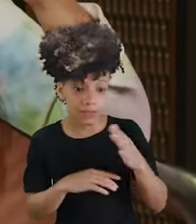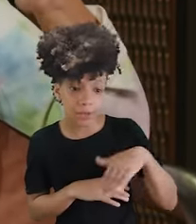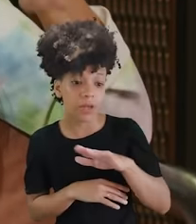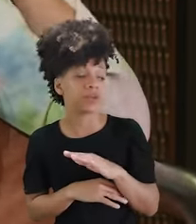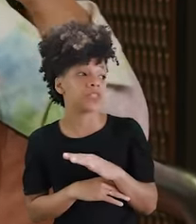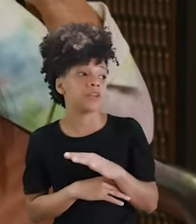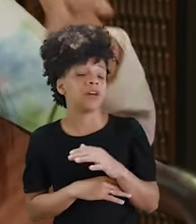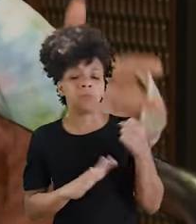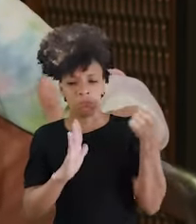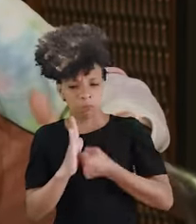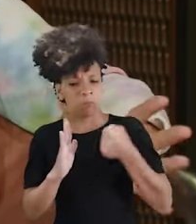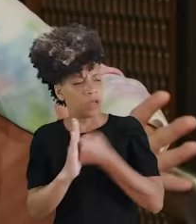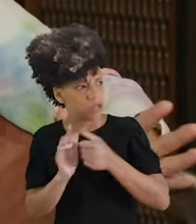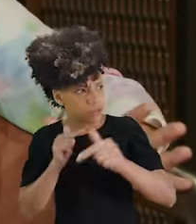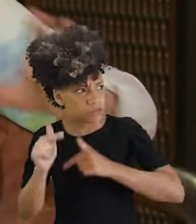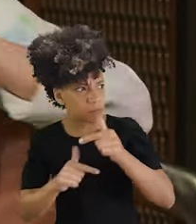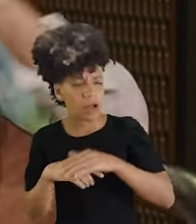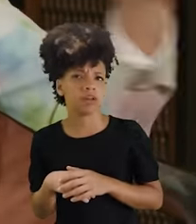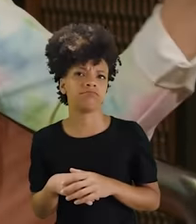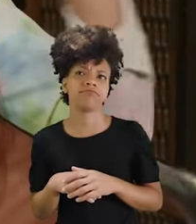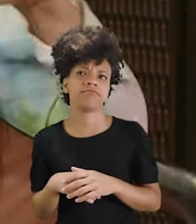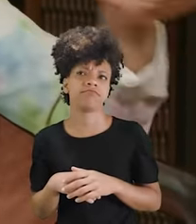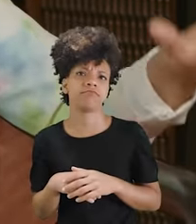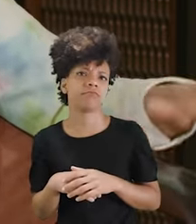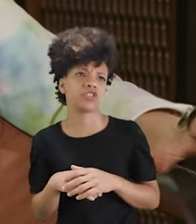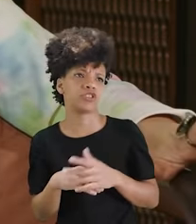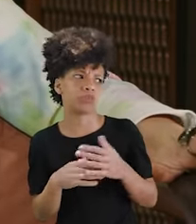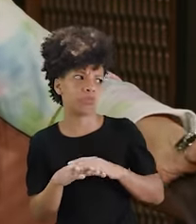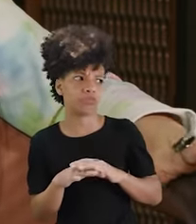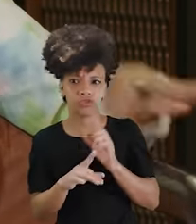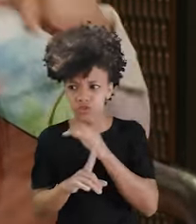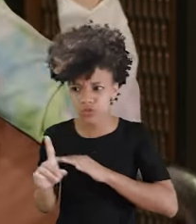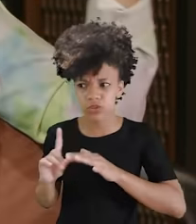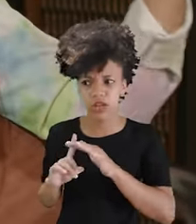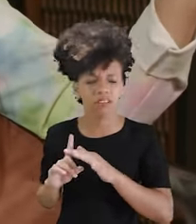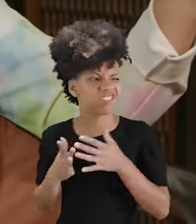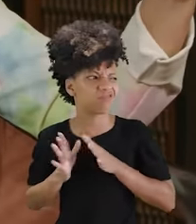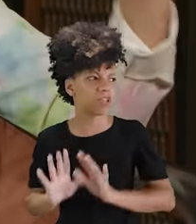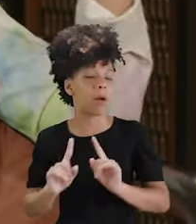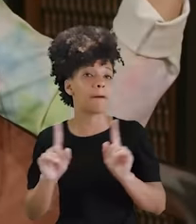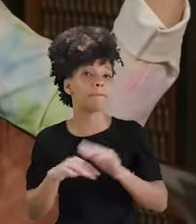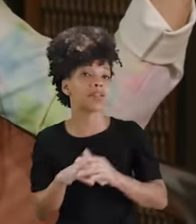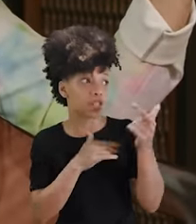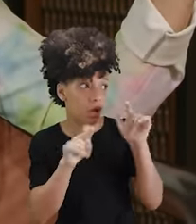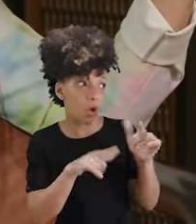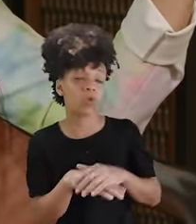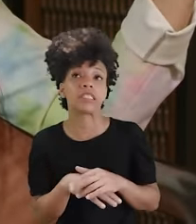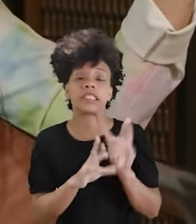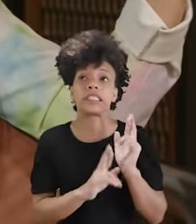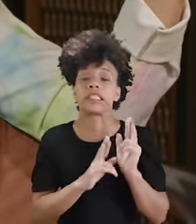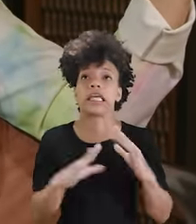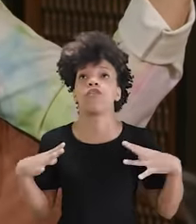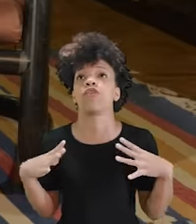mas a maioria Eles são muito dedicados ao trabalho e não ficam muito nessa parada de socializar já outras nacionalidades não